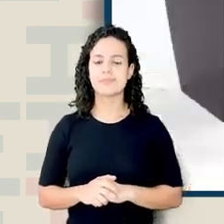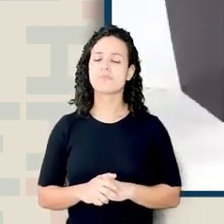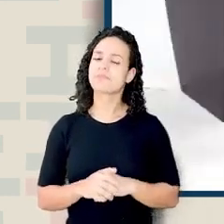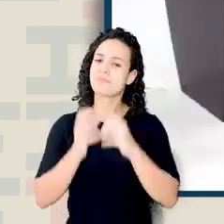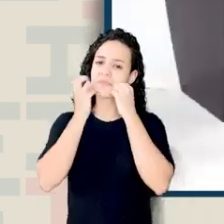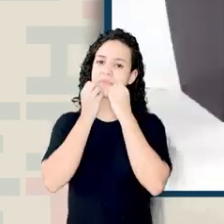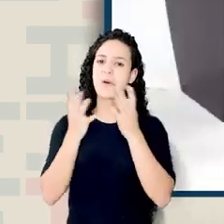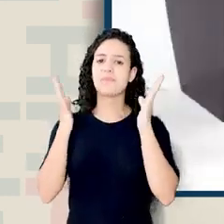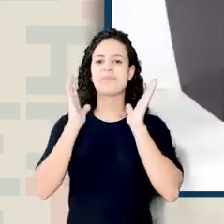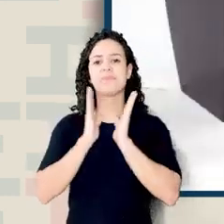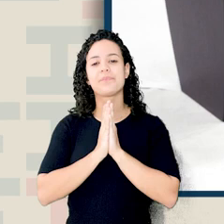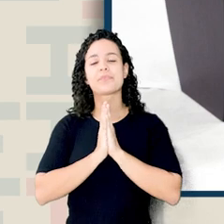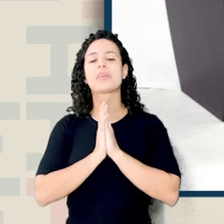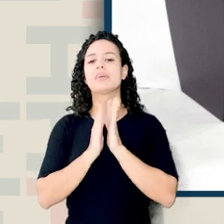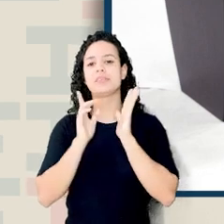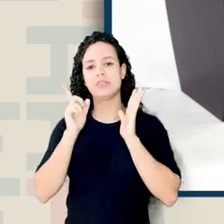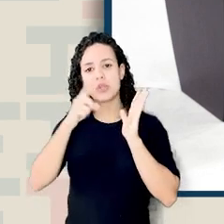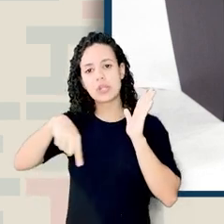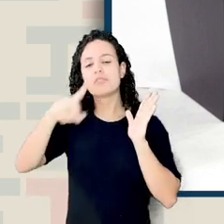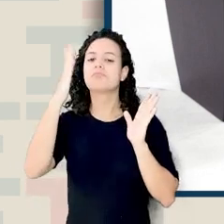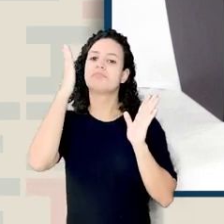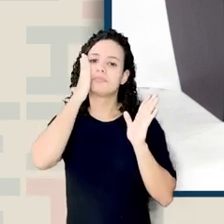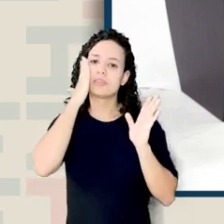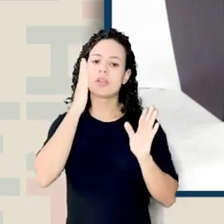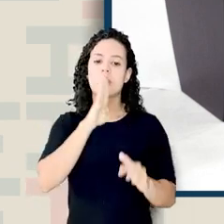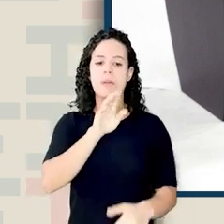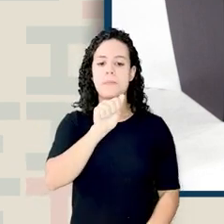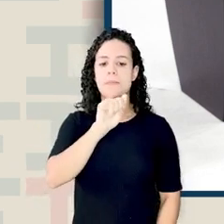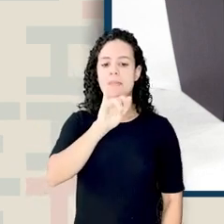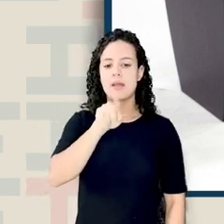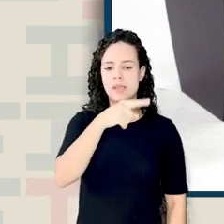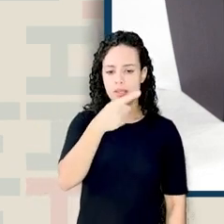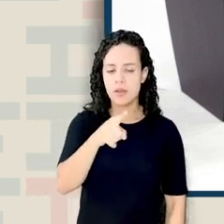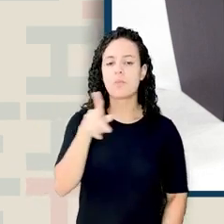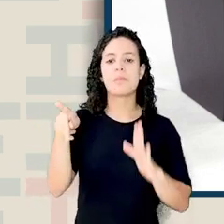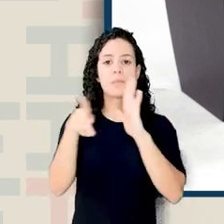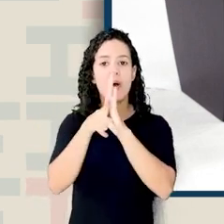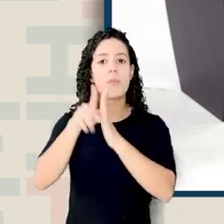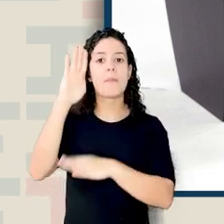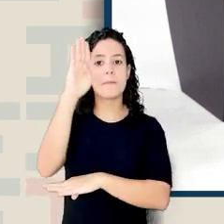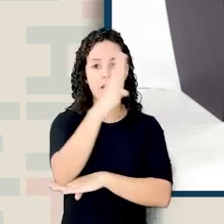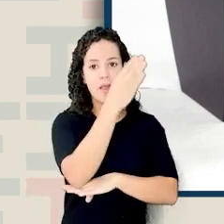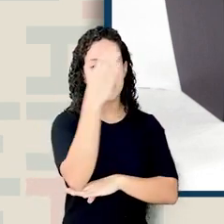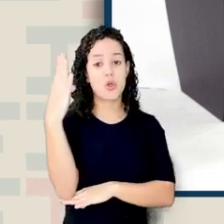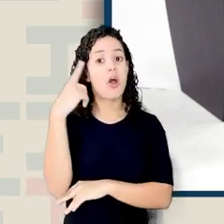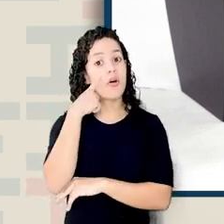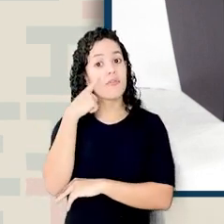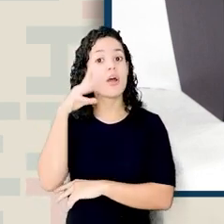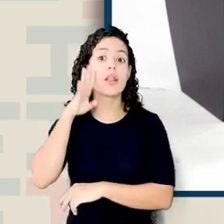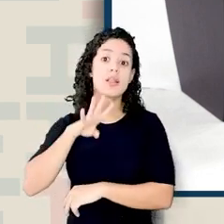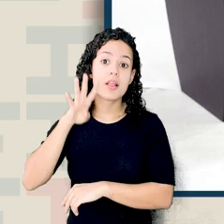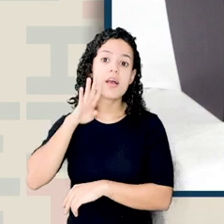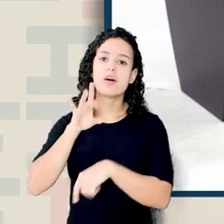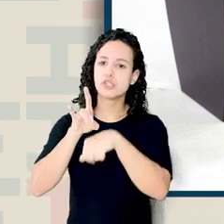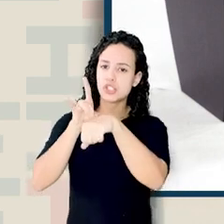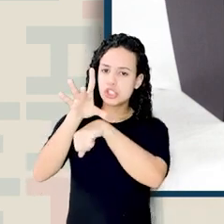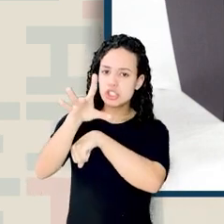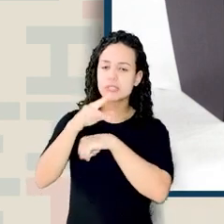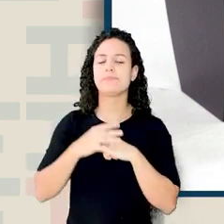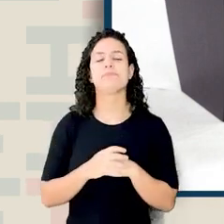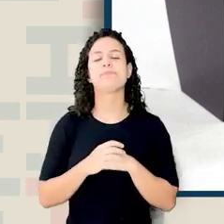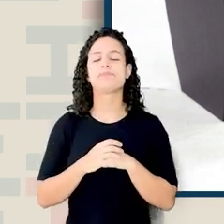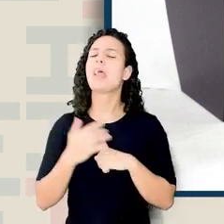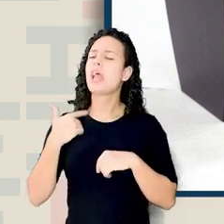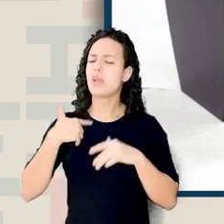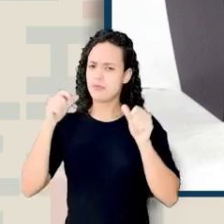Muito bem. Isso é o que a gente vai entender como baião de maracatu. Olha que legal também agora essa dica.